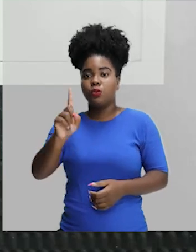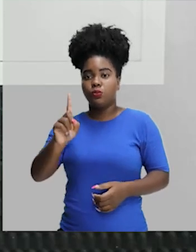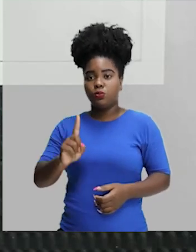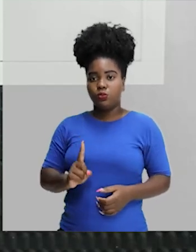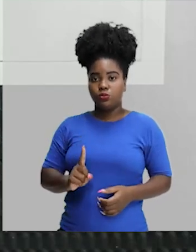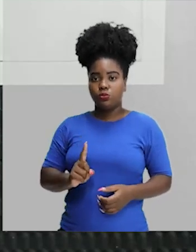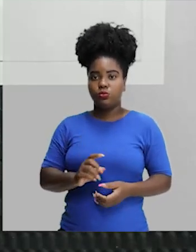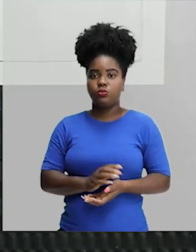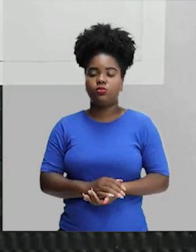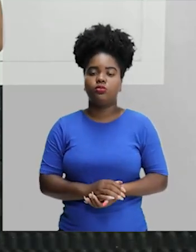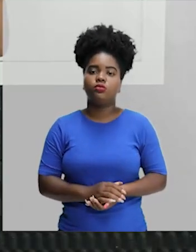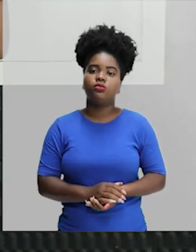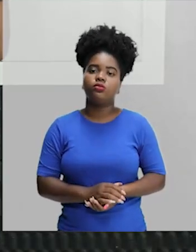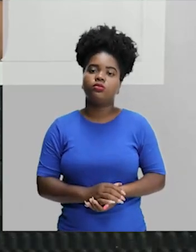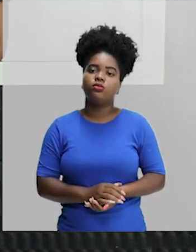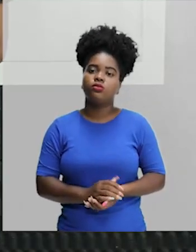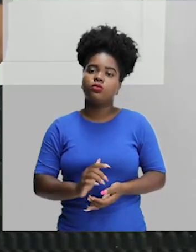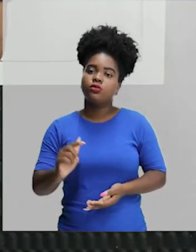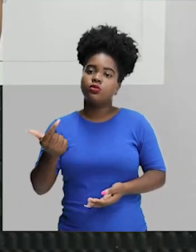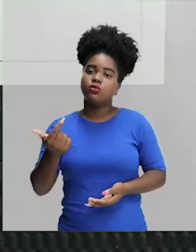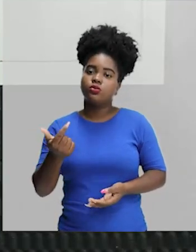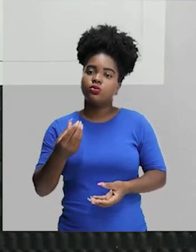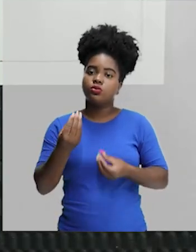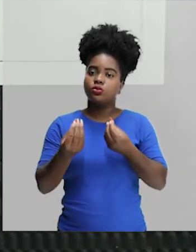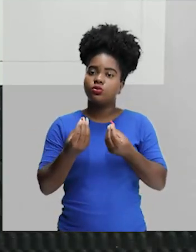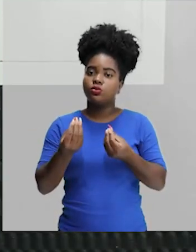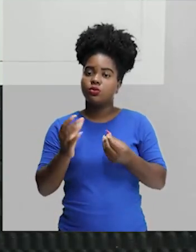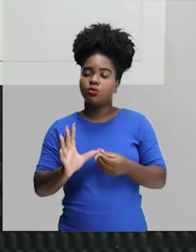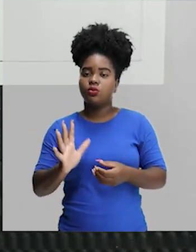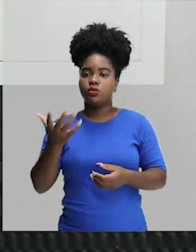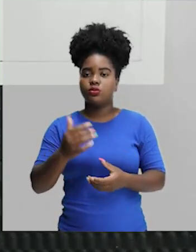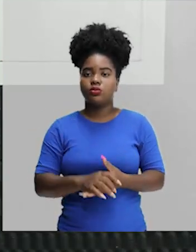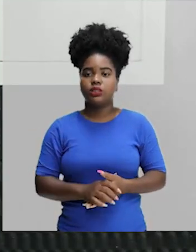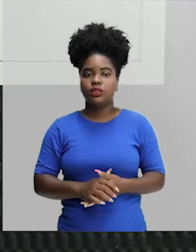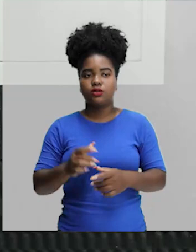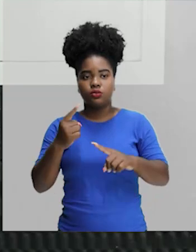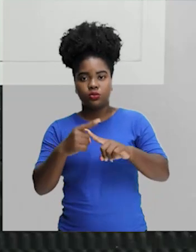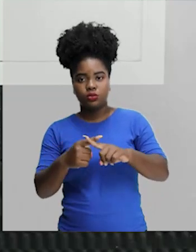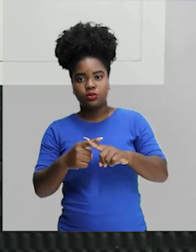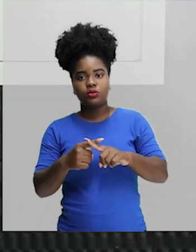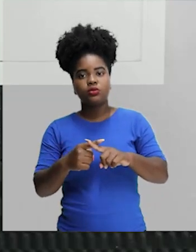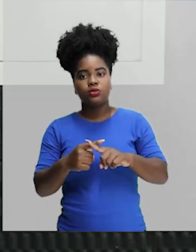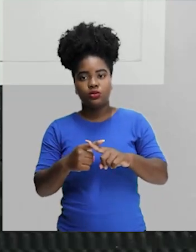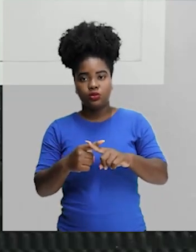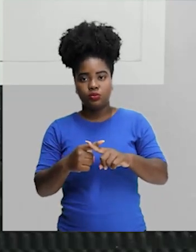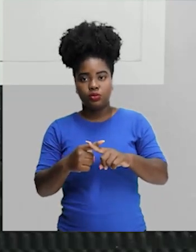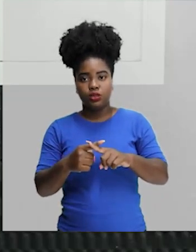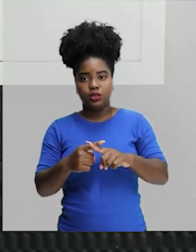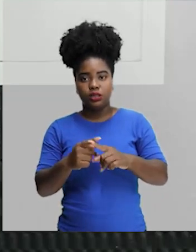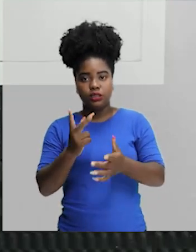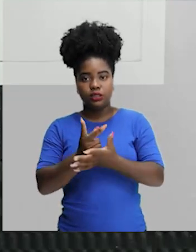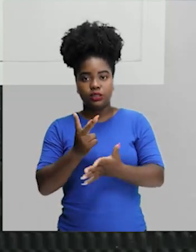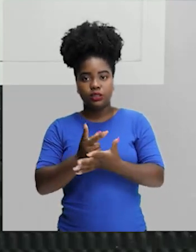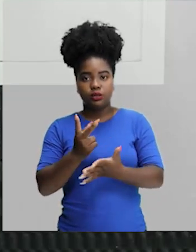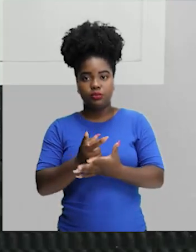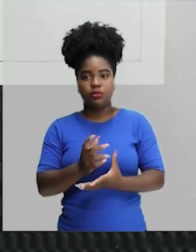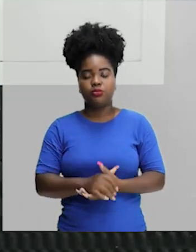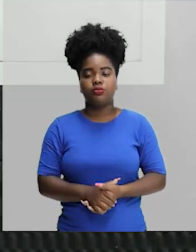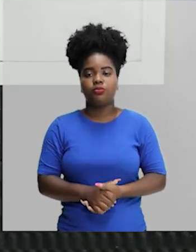baixa. Os demais que você faz, você multiplica pela raiz e soma com o próximo coeficiente e bota embaixo